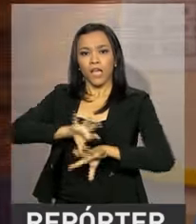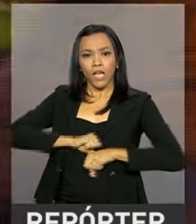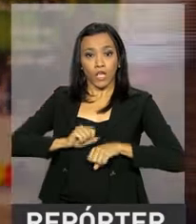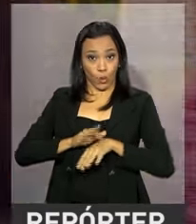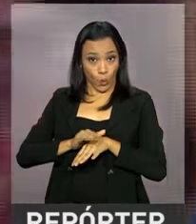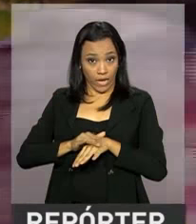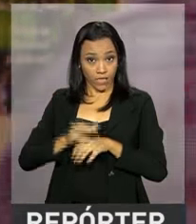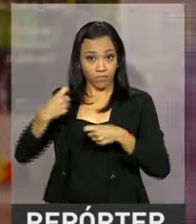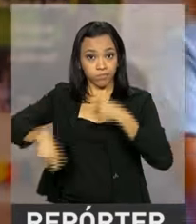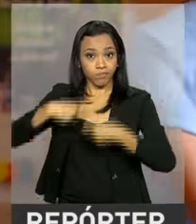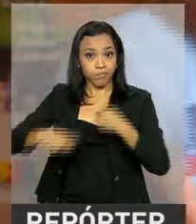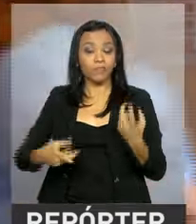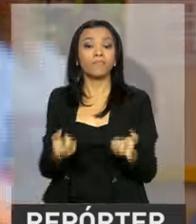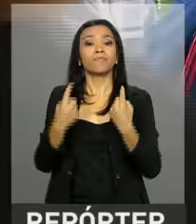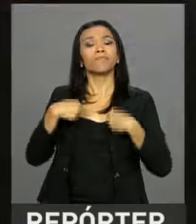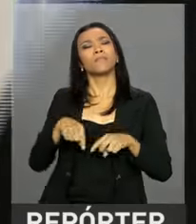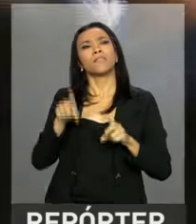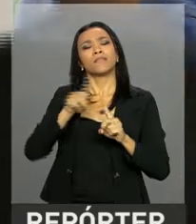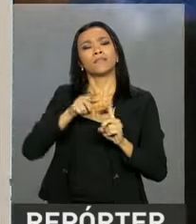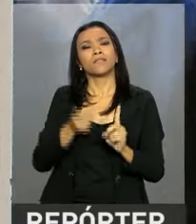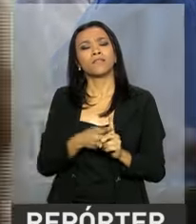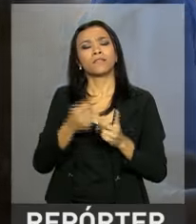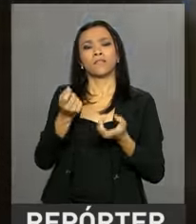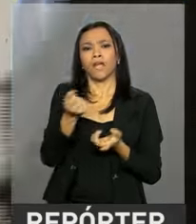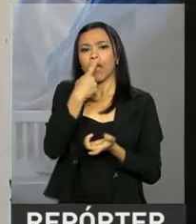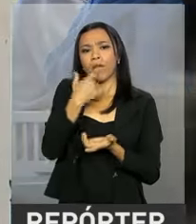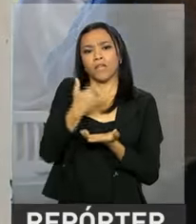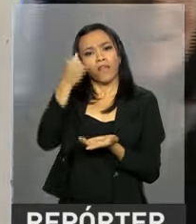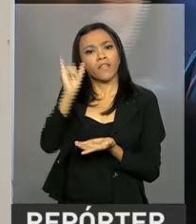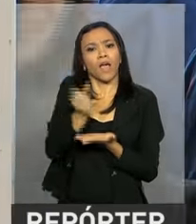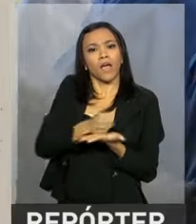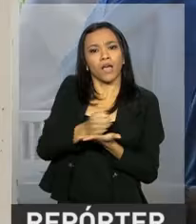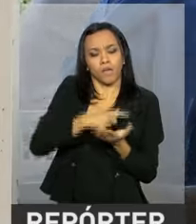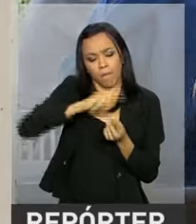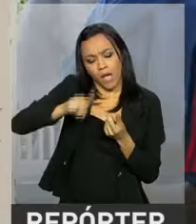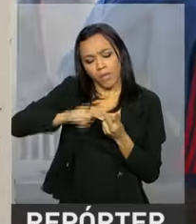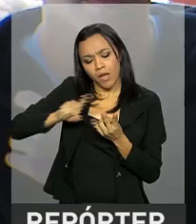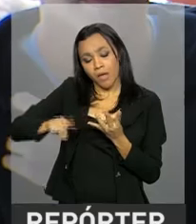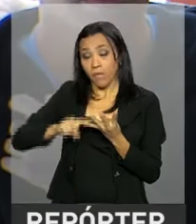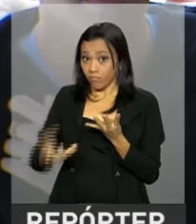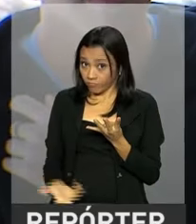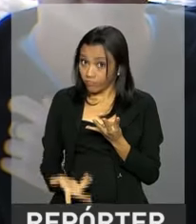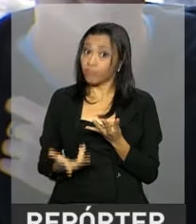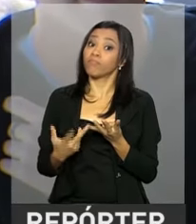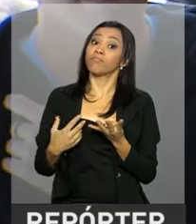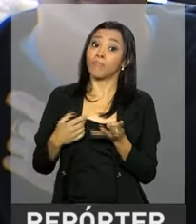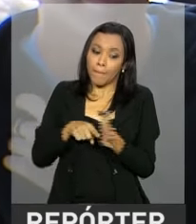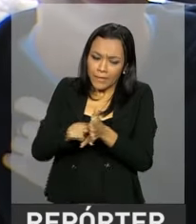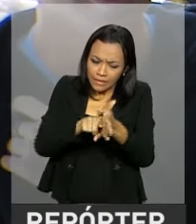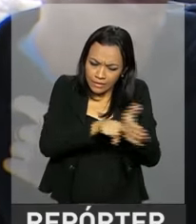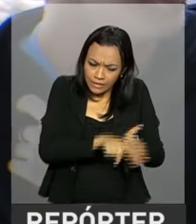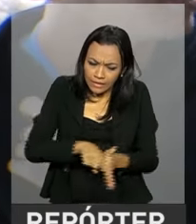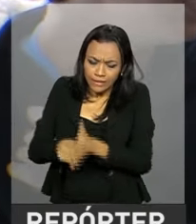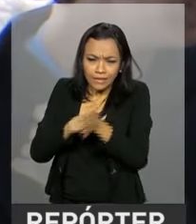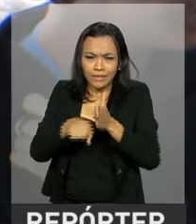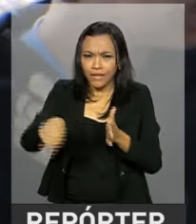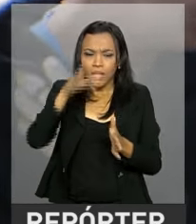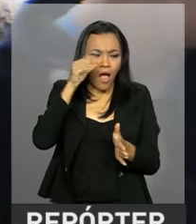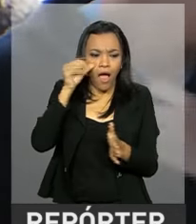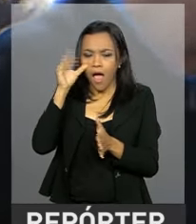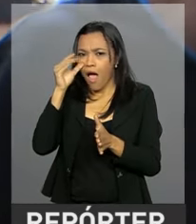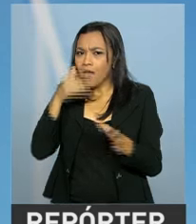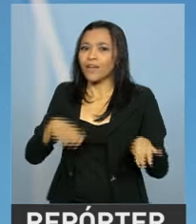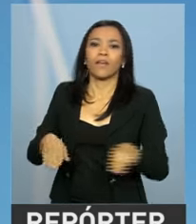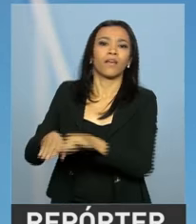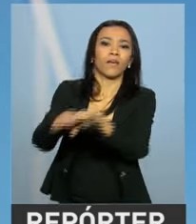anticoncepcionais e gravidez quando o assunto é sexo uma fonte de pesquisa é quase unanimidade entre os